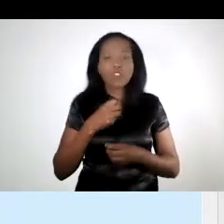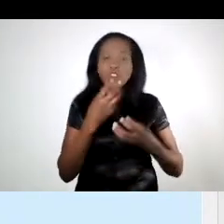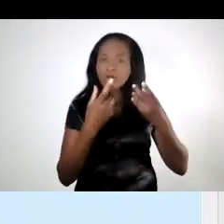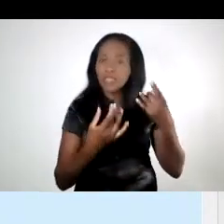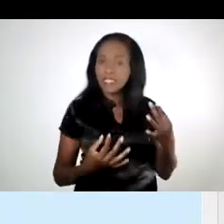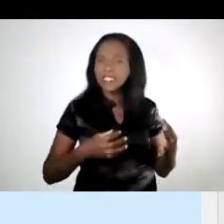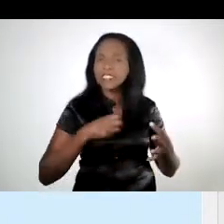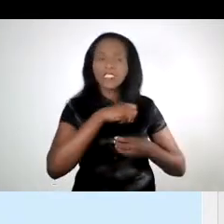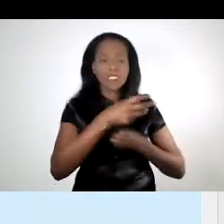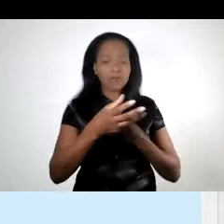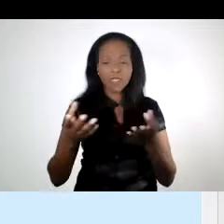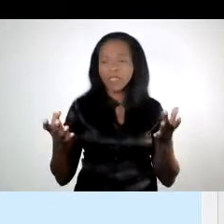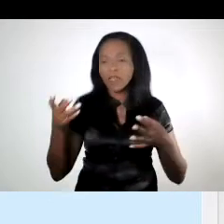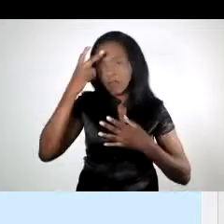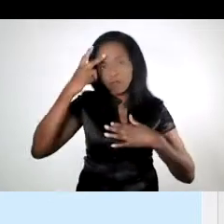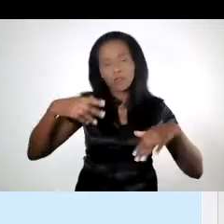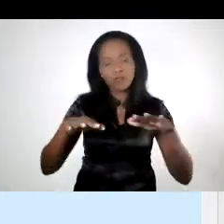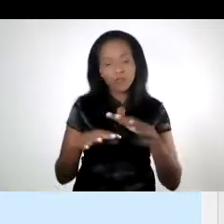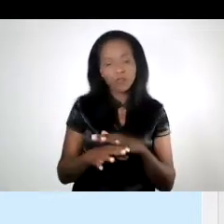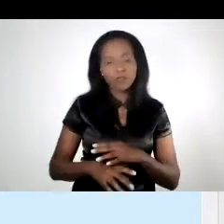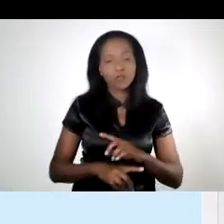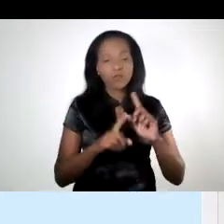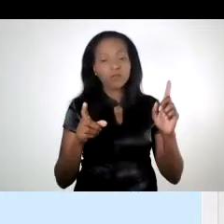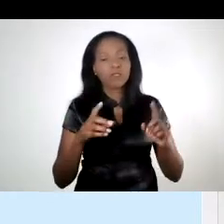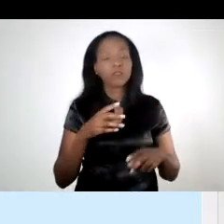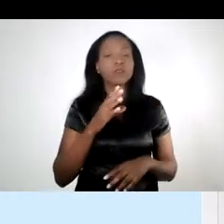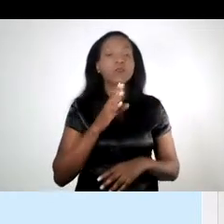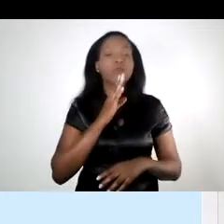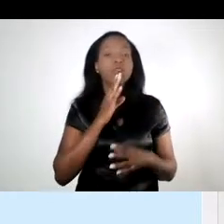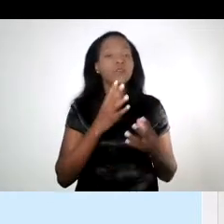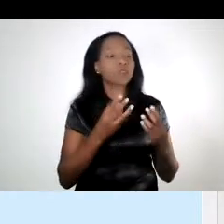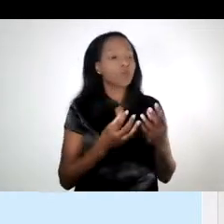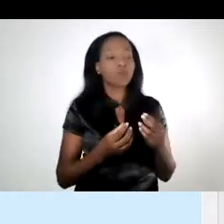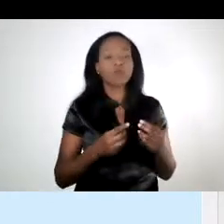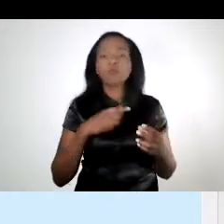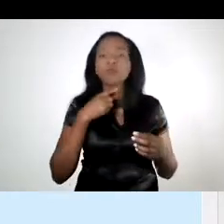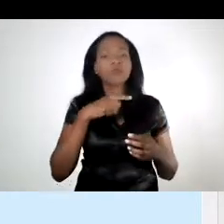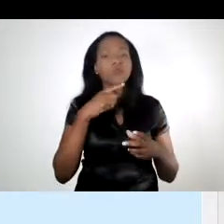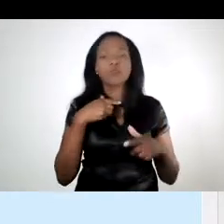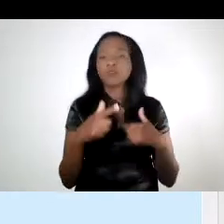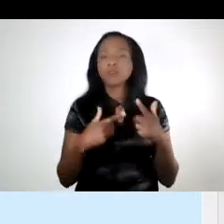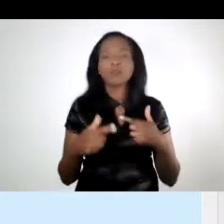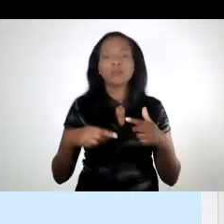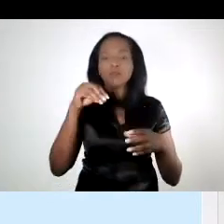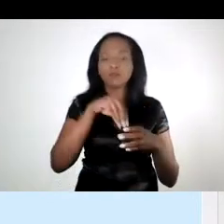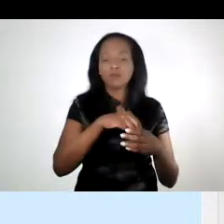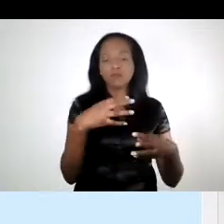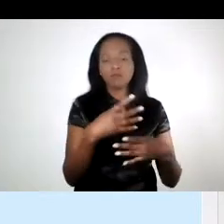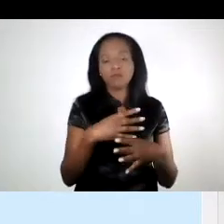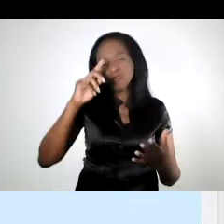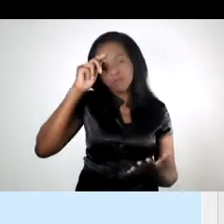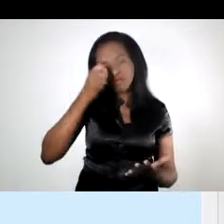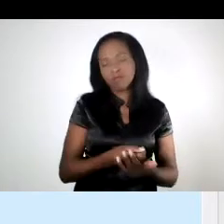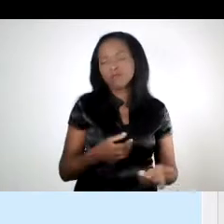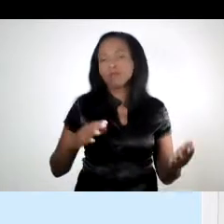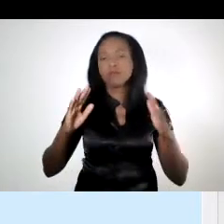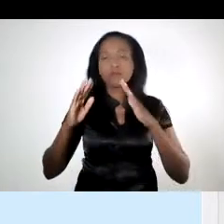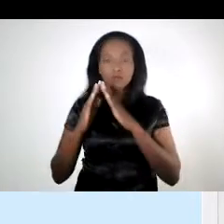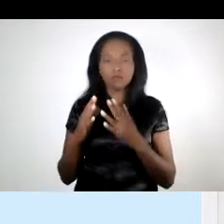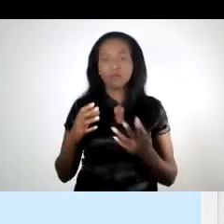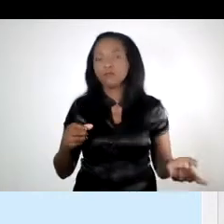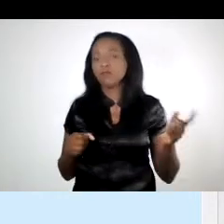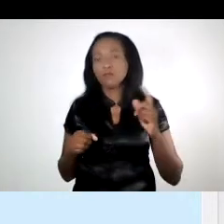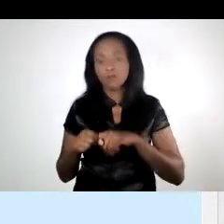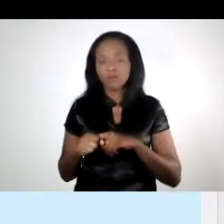saberes, Êxodo não conseguiu trabalho na cidade e resolveu voltar para casa.